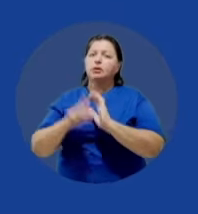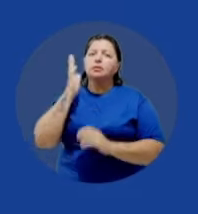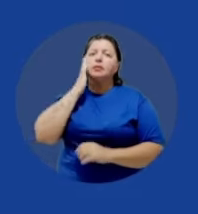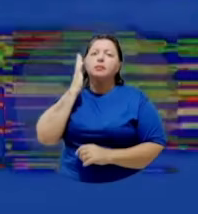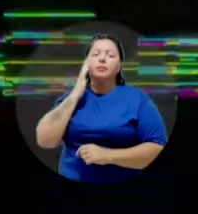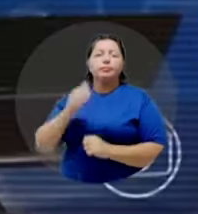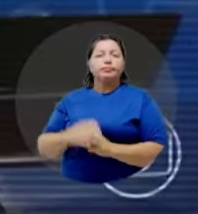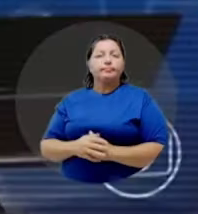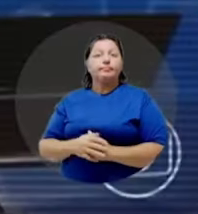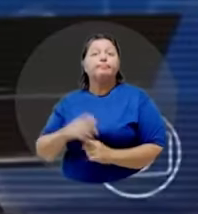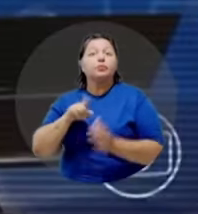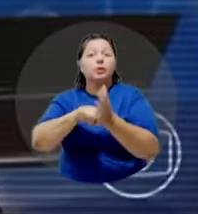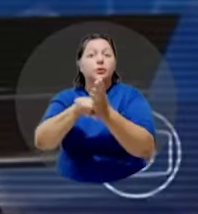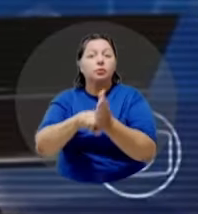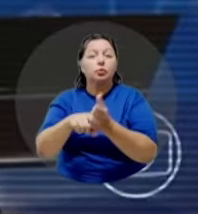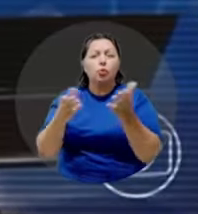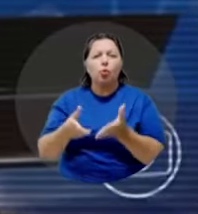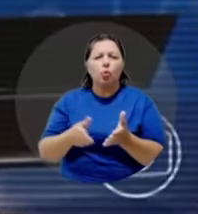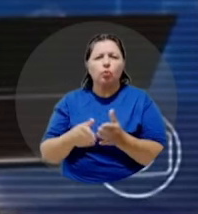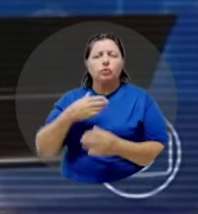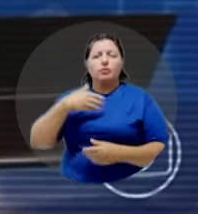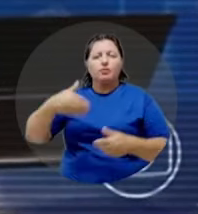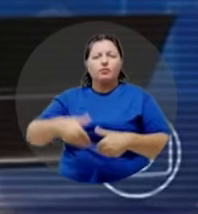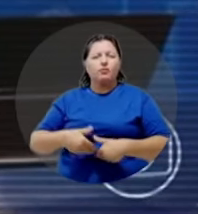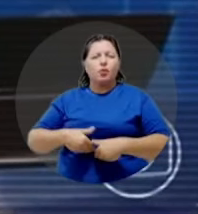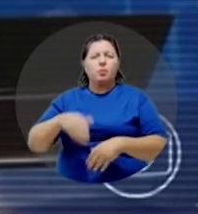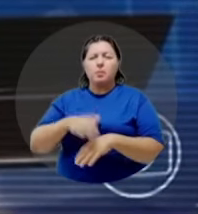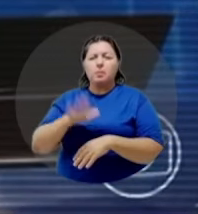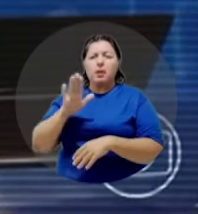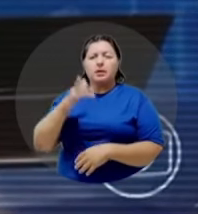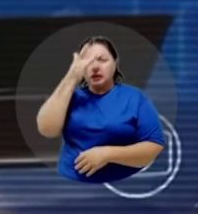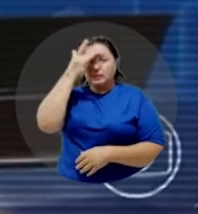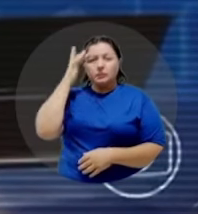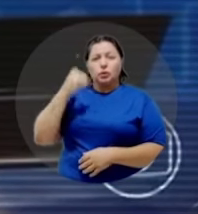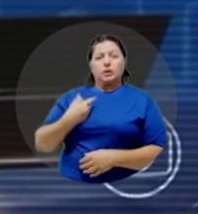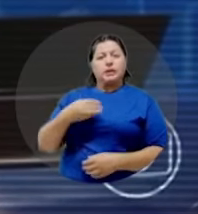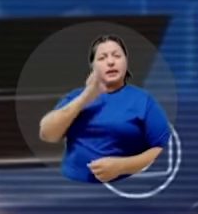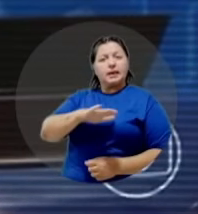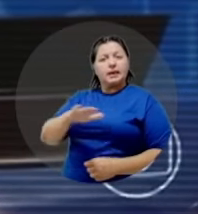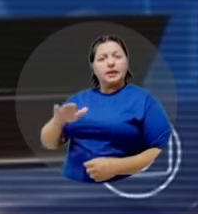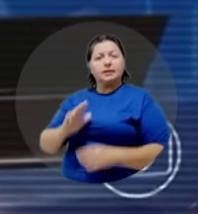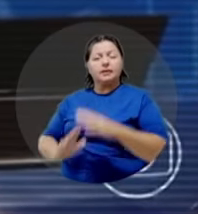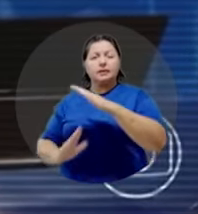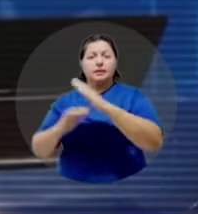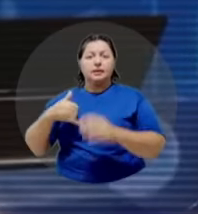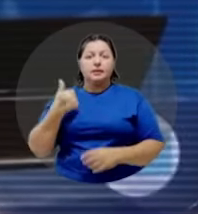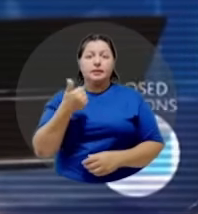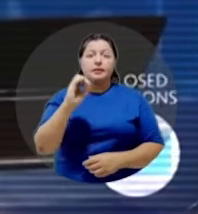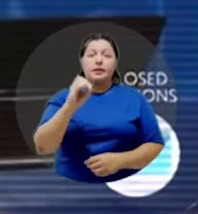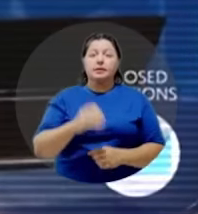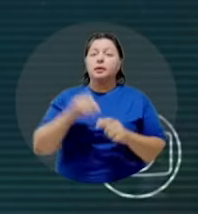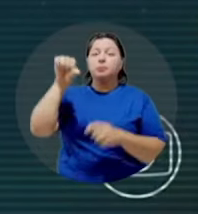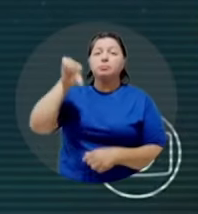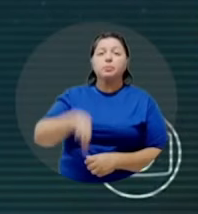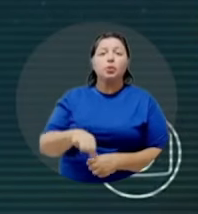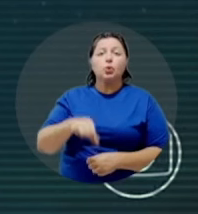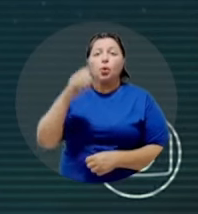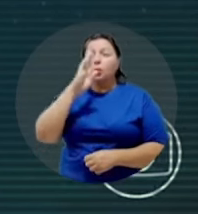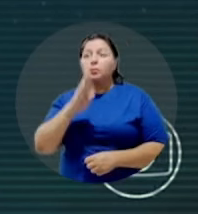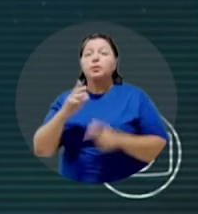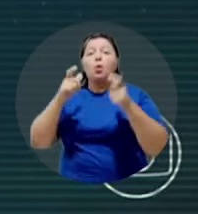direito de saber. Uma pesquisa divulgada hoje revelou que a fome é mais presente nas casas onde há crianças com até 10 anos.